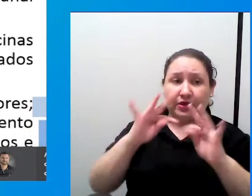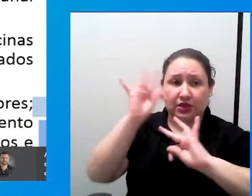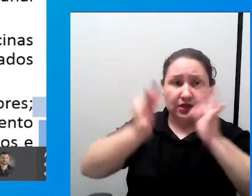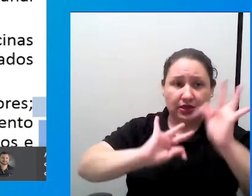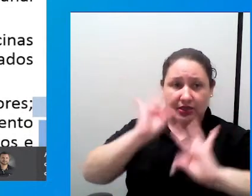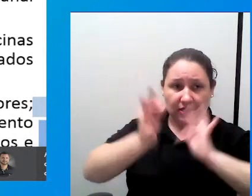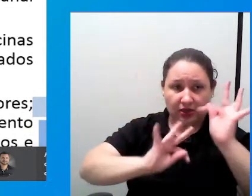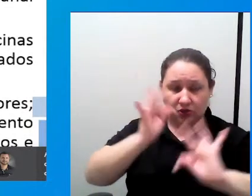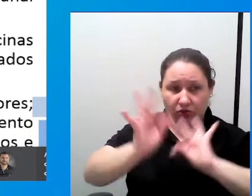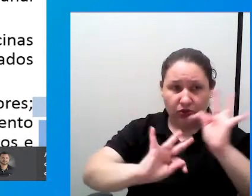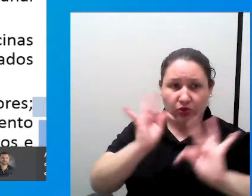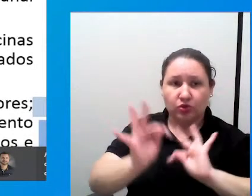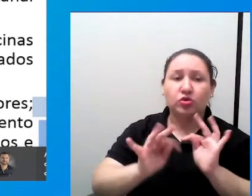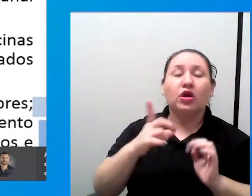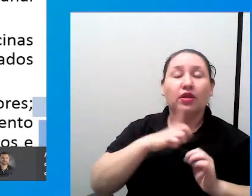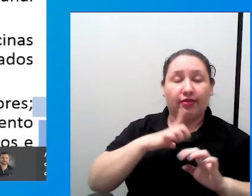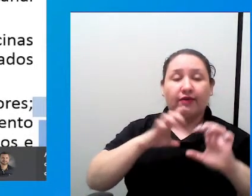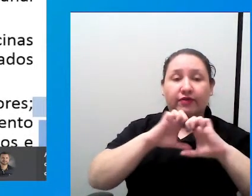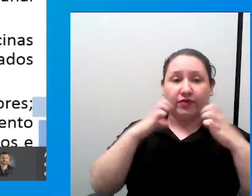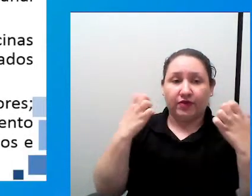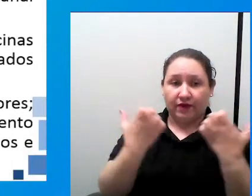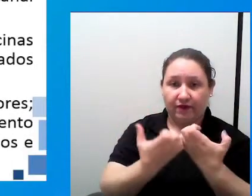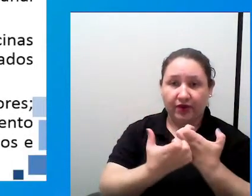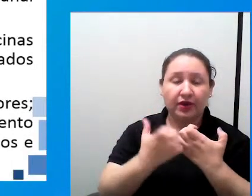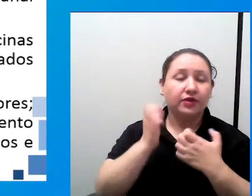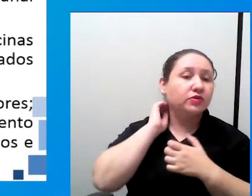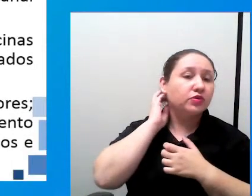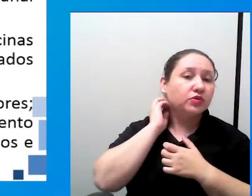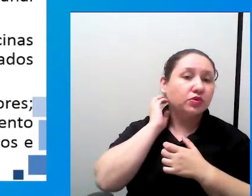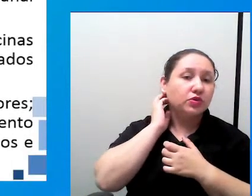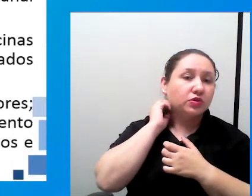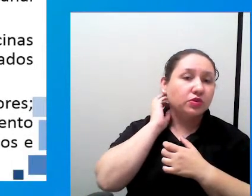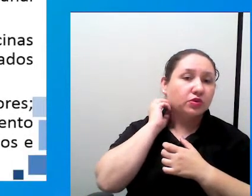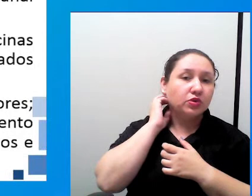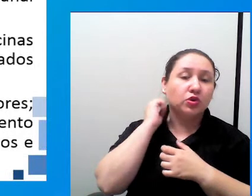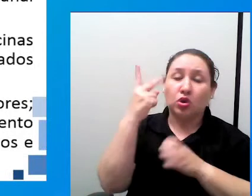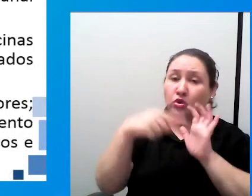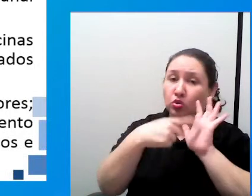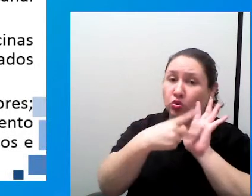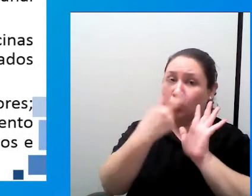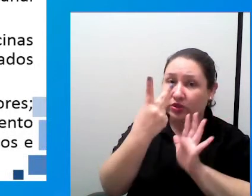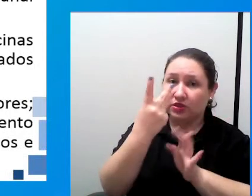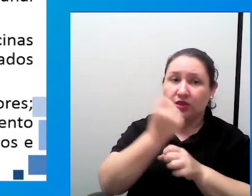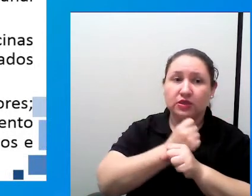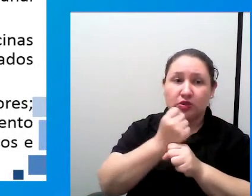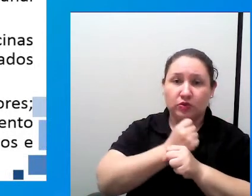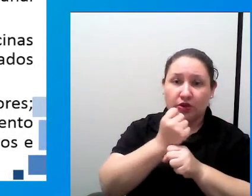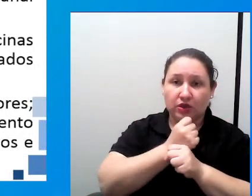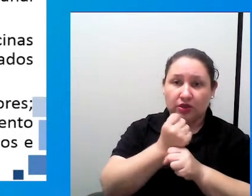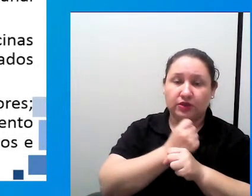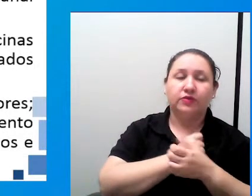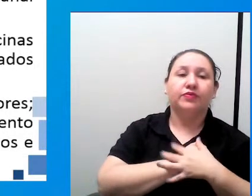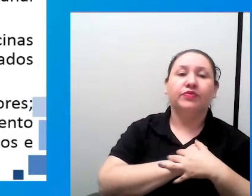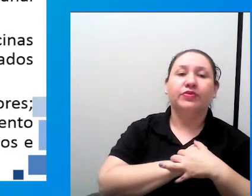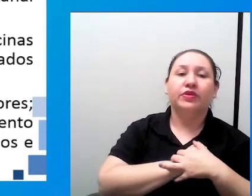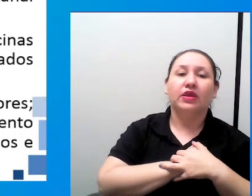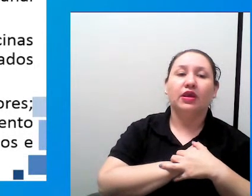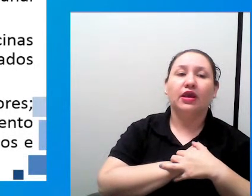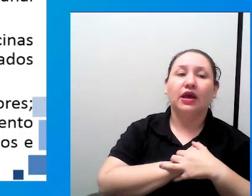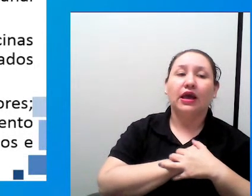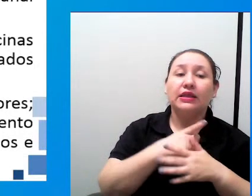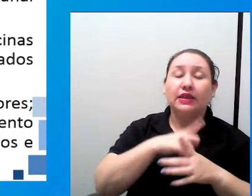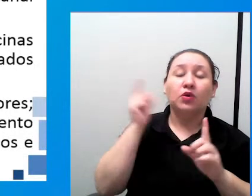o evento é um evento semestral, uma vez que nossa modalidade de ensino é semestral, e ele visa externalizar as